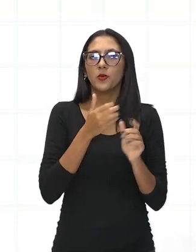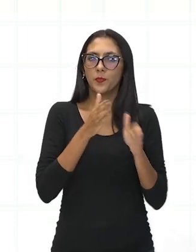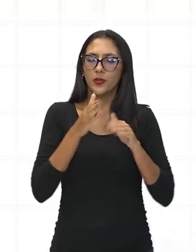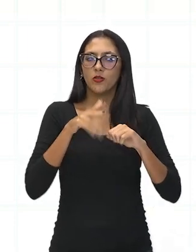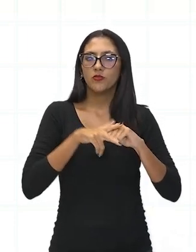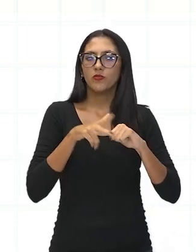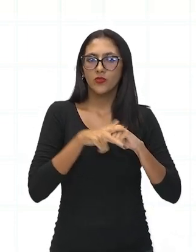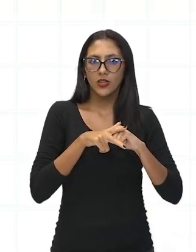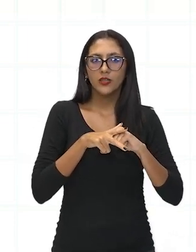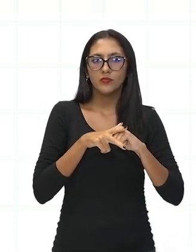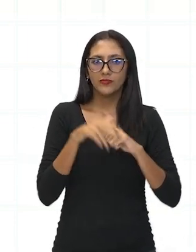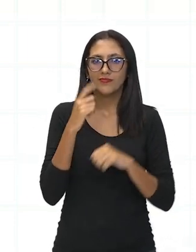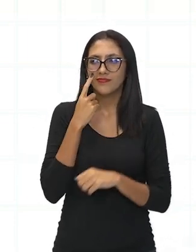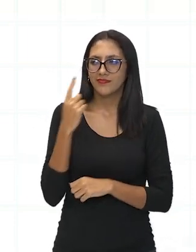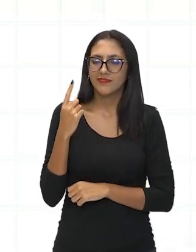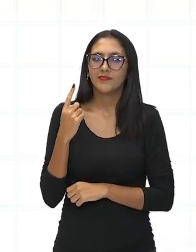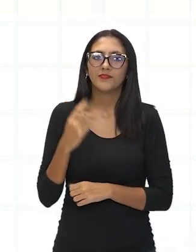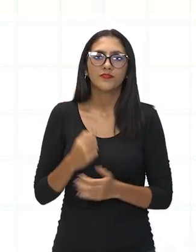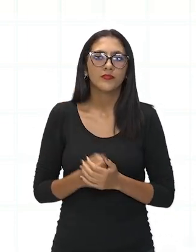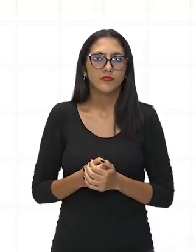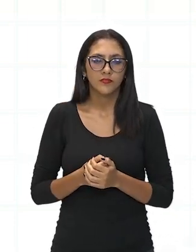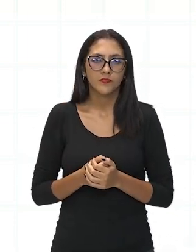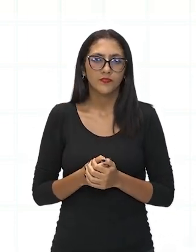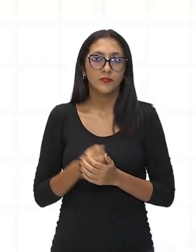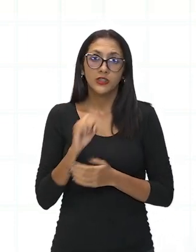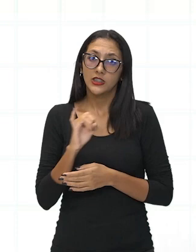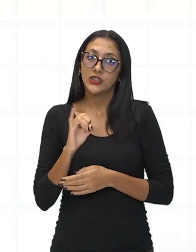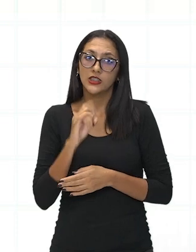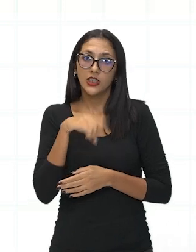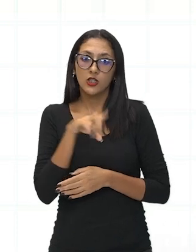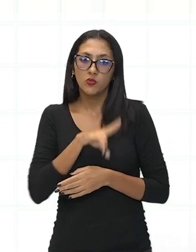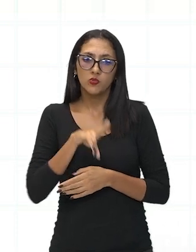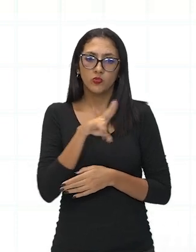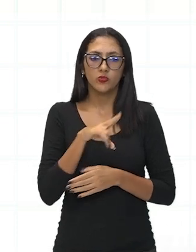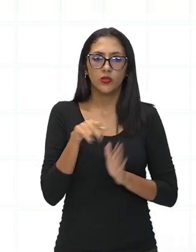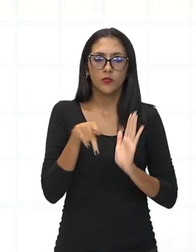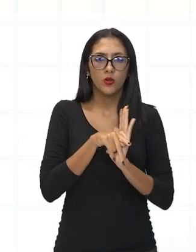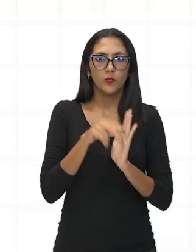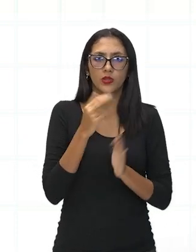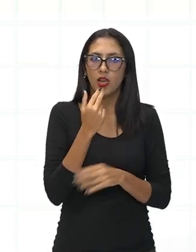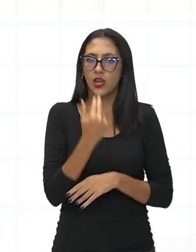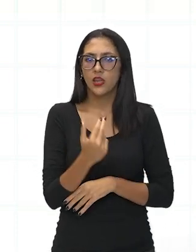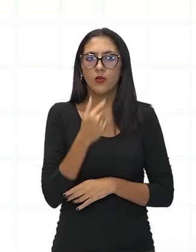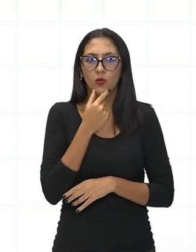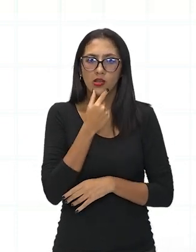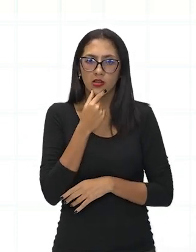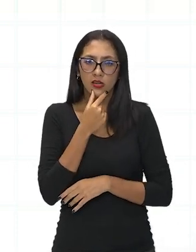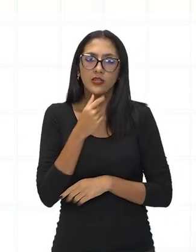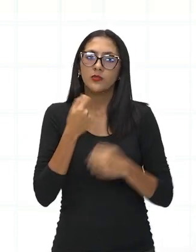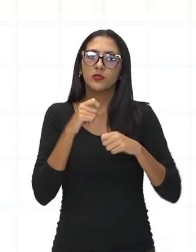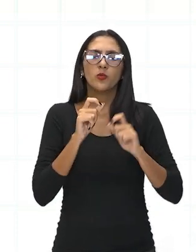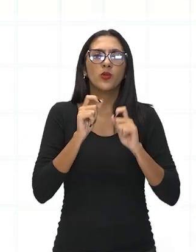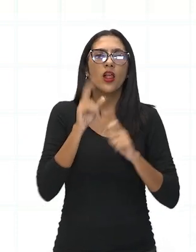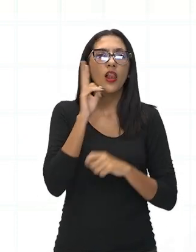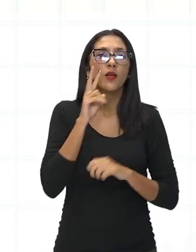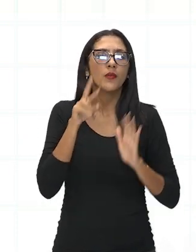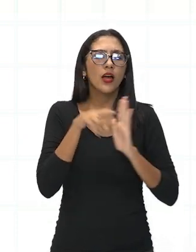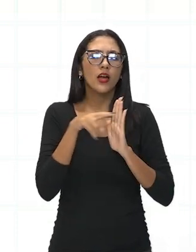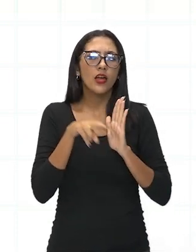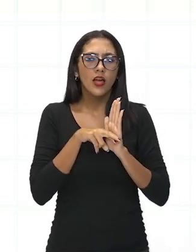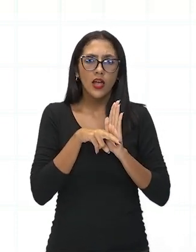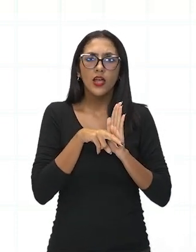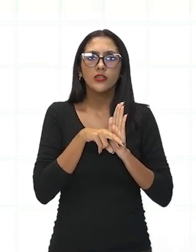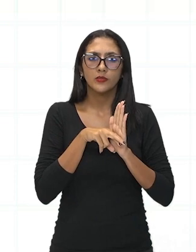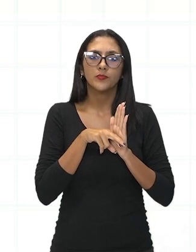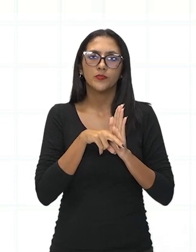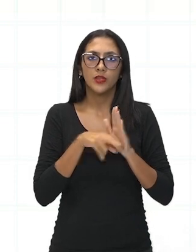esse termo aqui na língua inglesa, isso quer dizer que o meu verbo vai receber o ing, que é o gerúndio na língua inglesa,